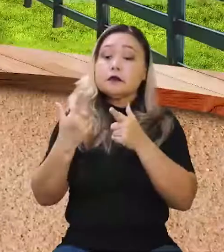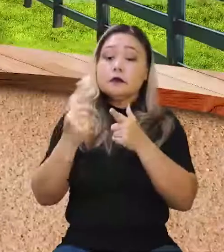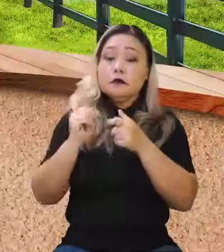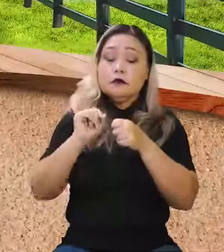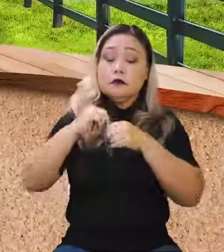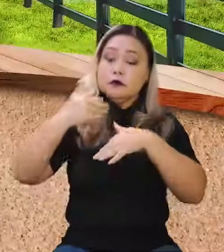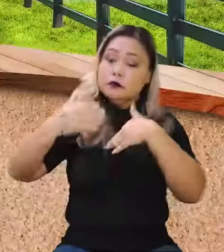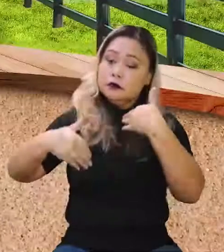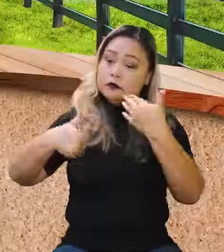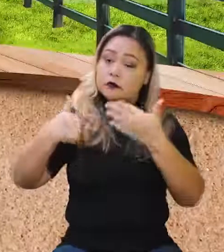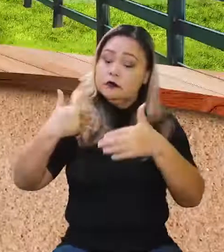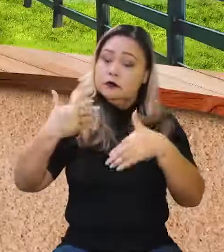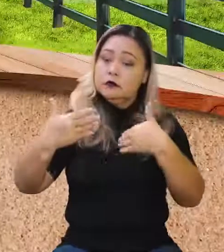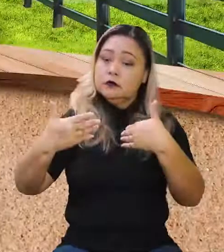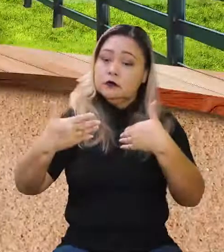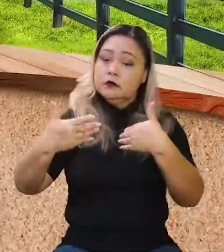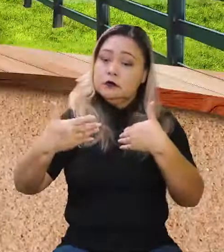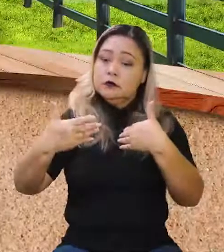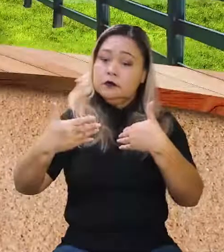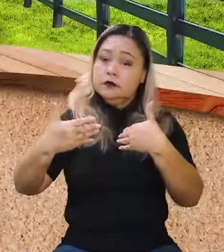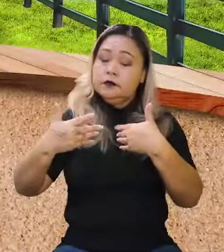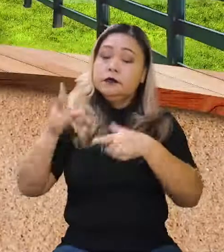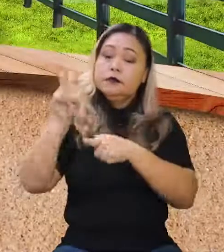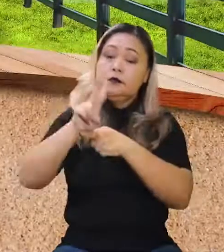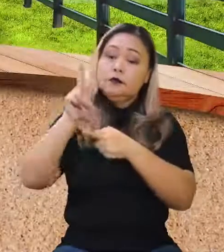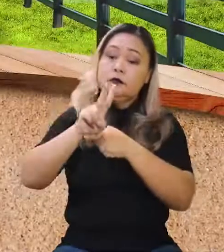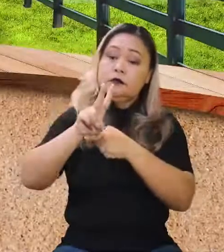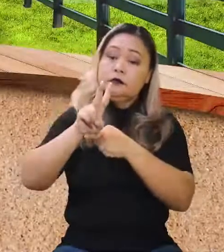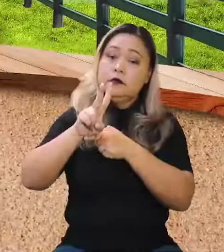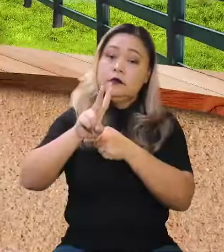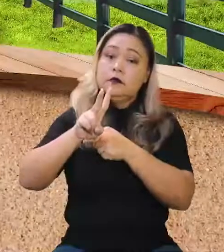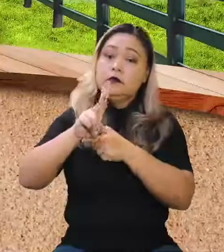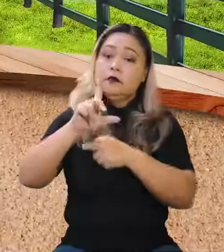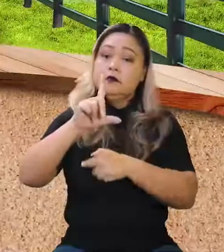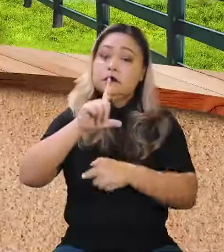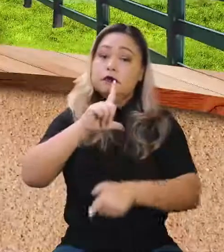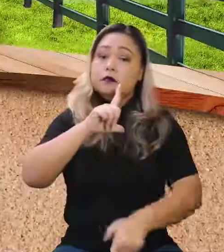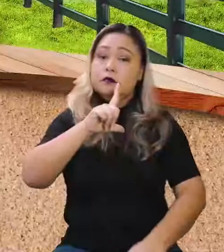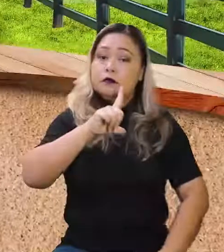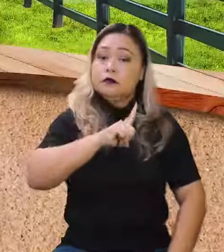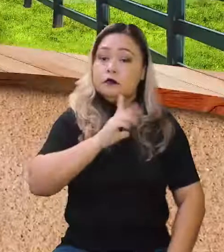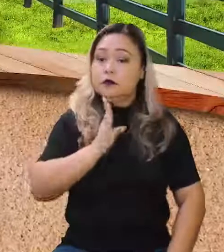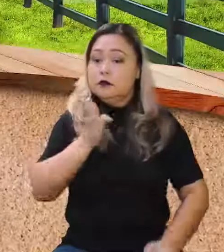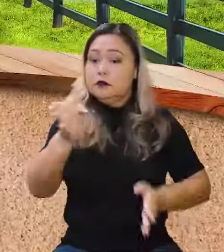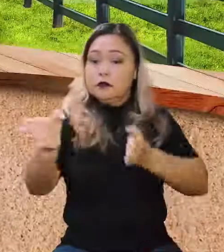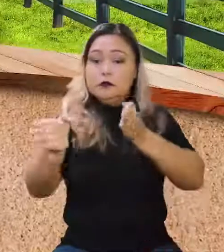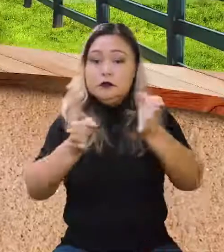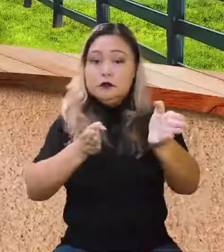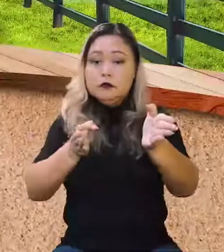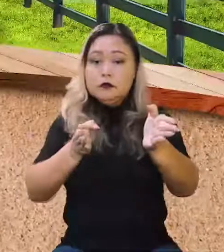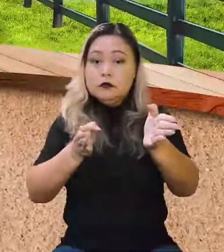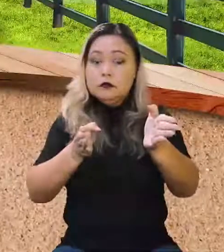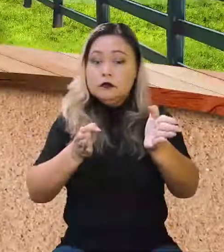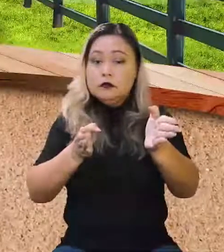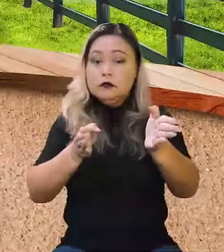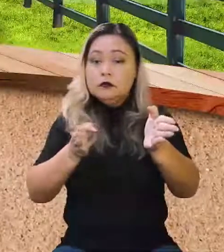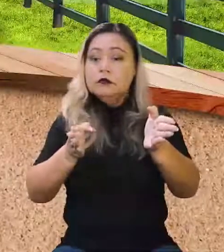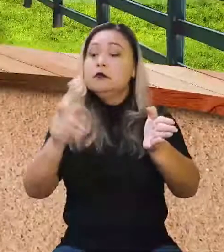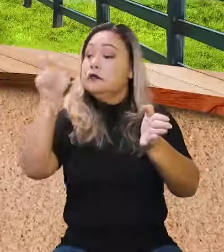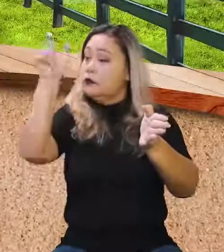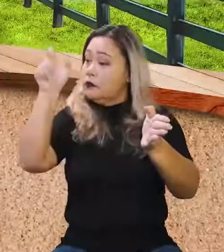Porque o processo de criação tem que ser dois processos. Você tem que ter